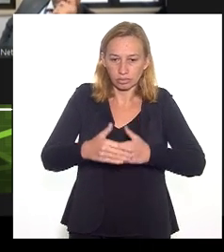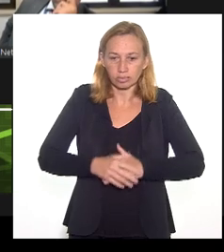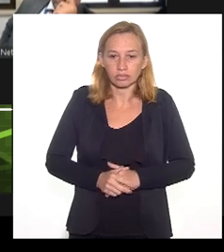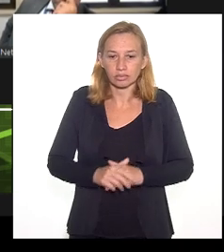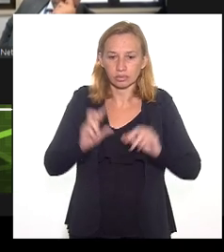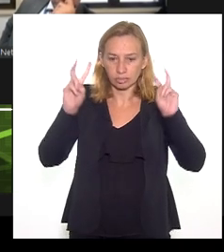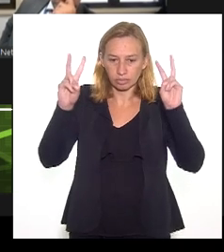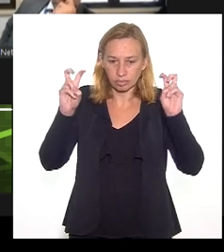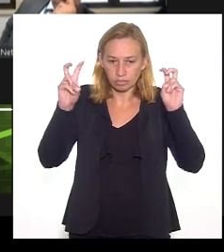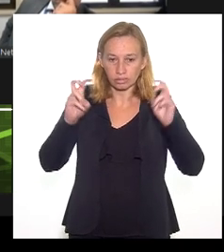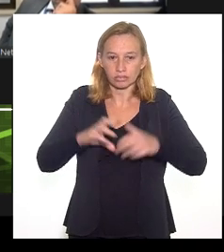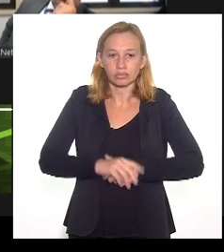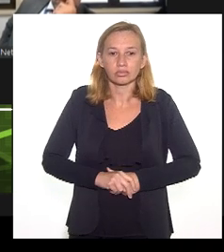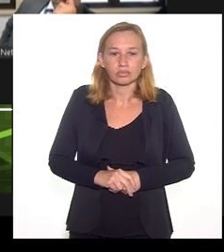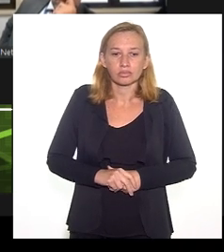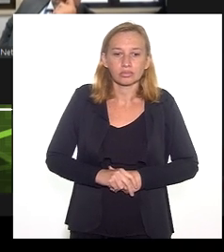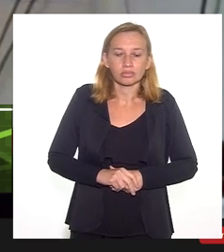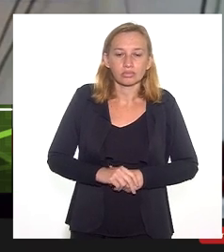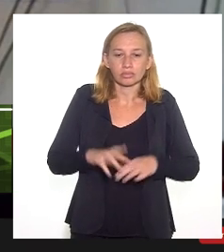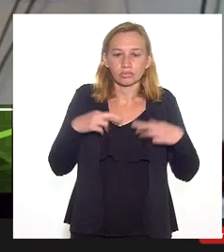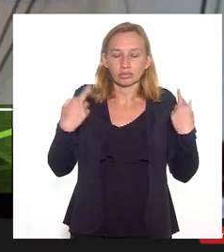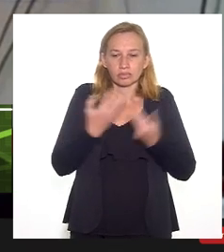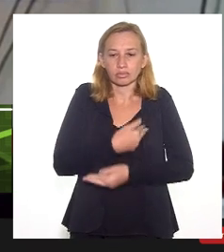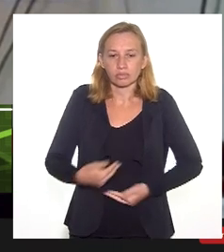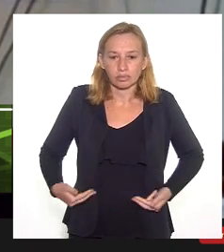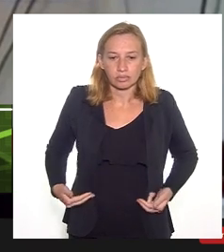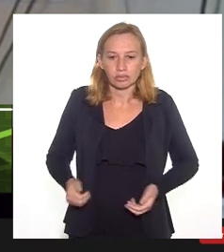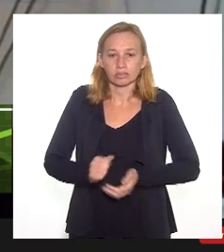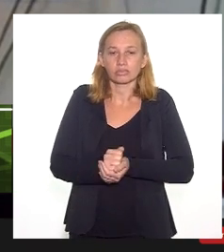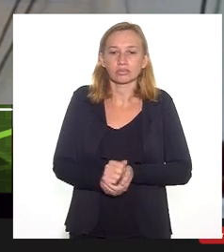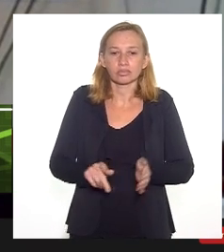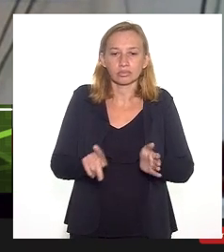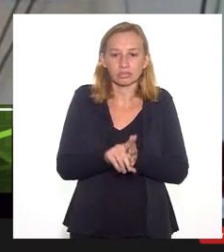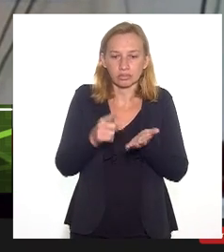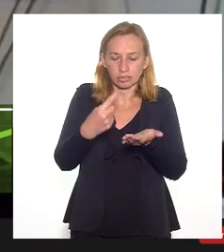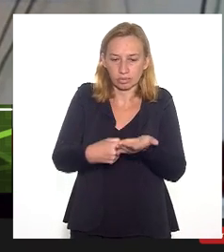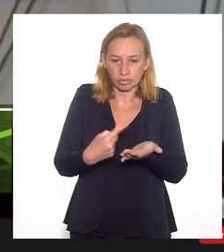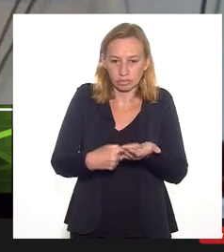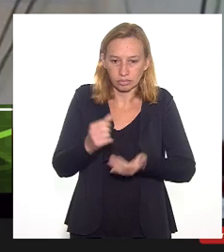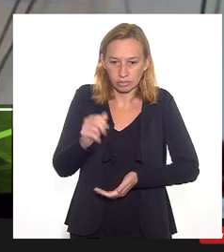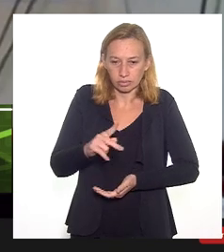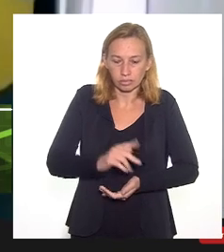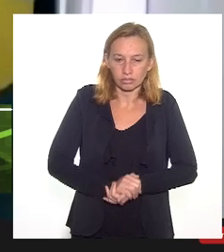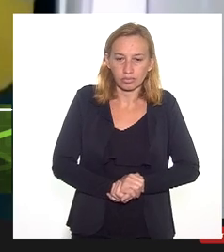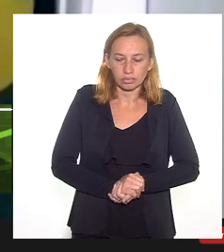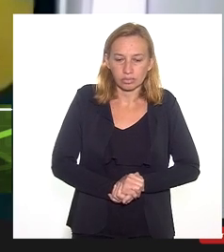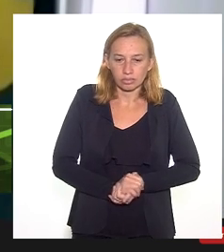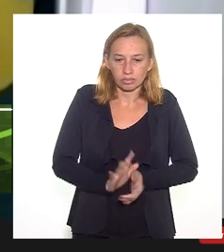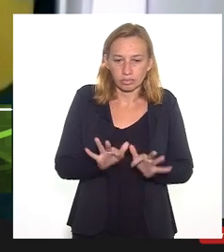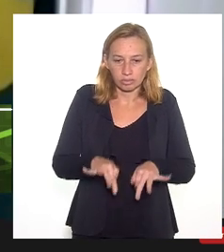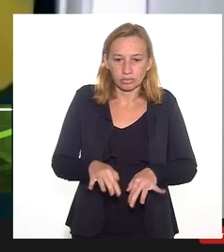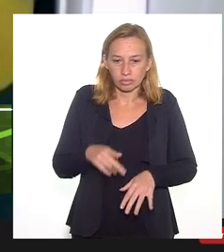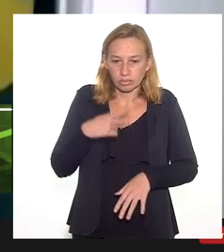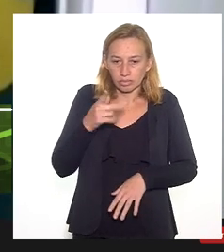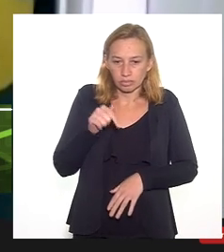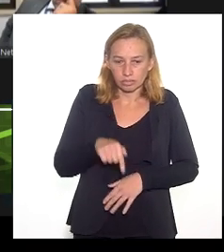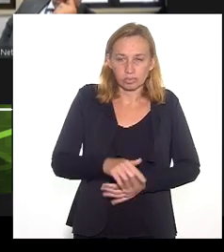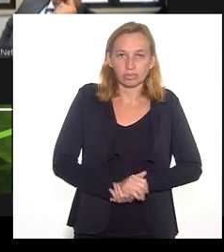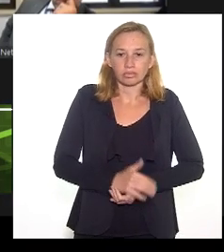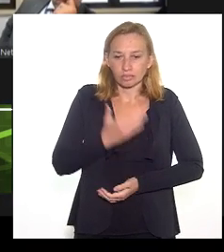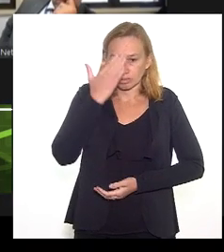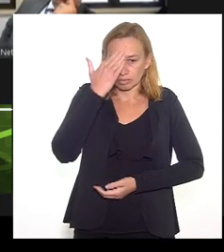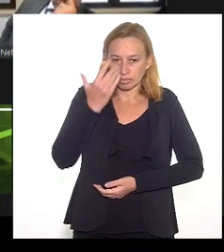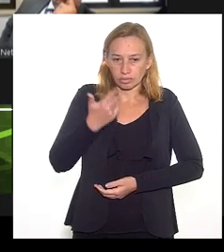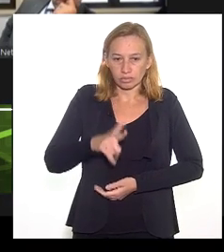nessa questão da audiência pública como parte desse acordo tá encerro minha fala aqui e